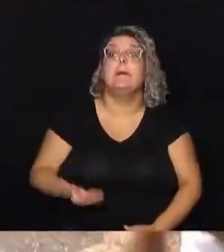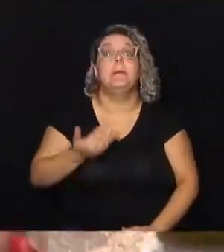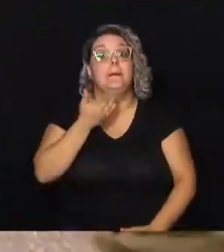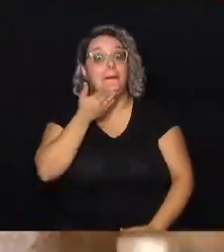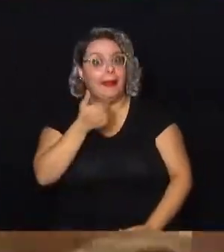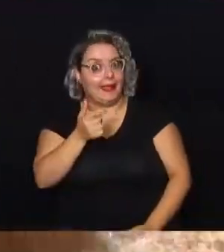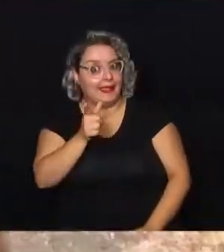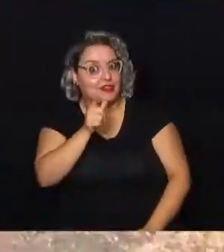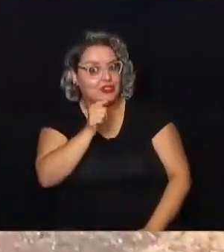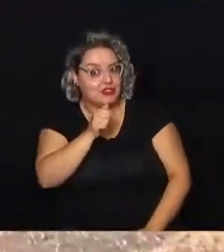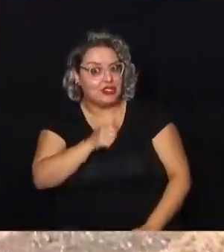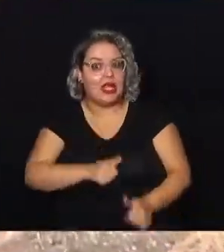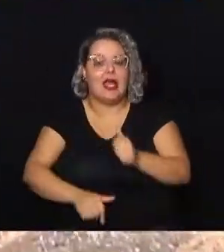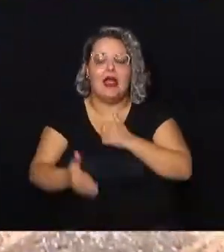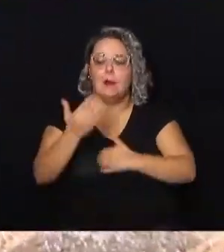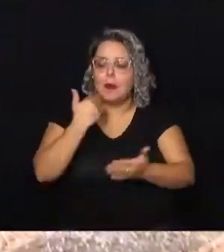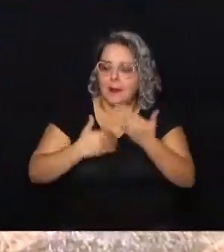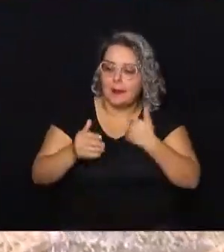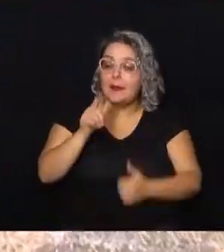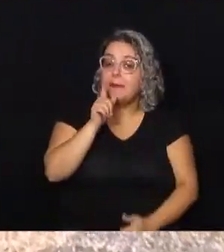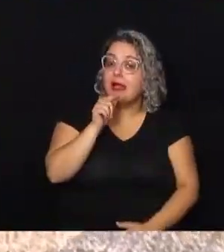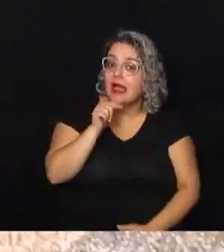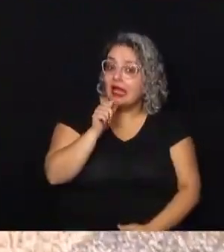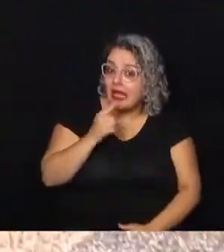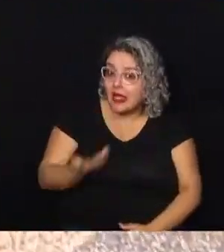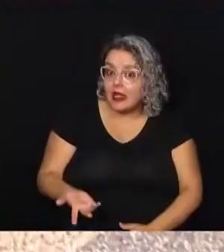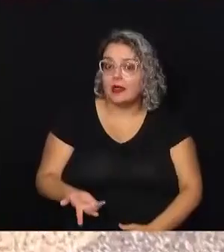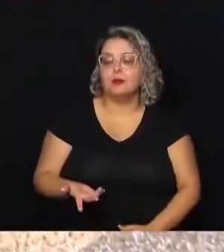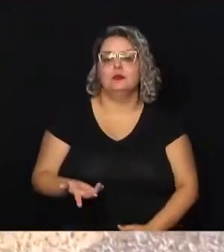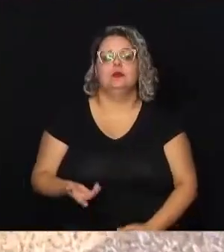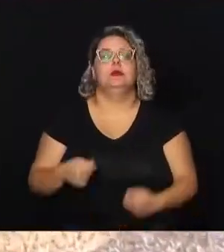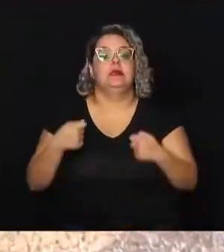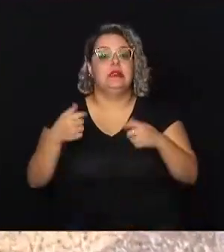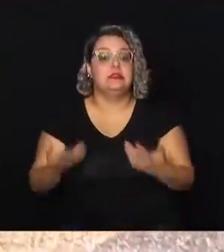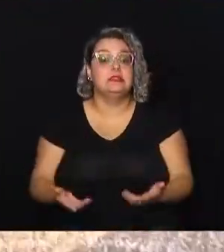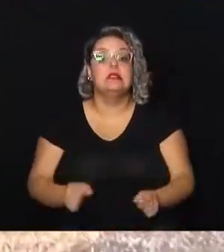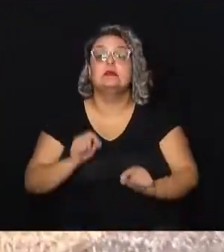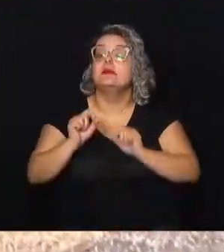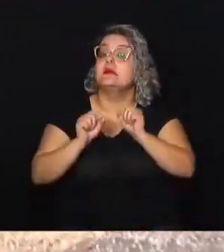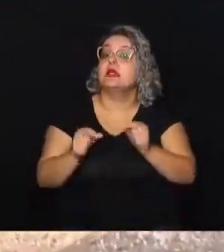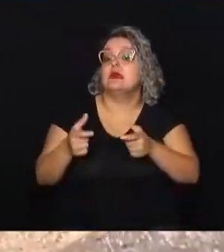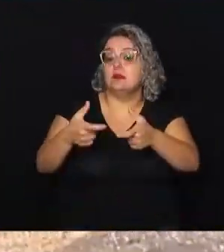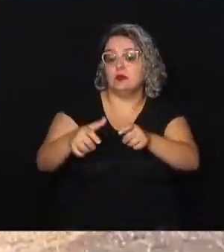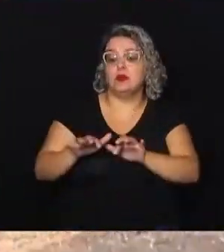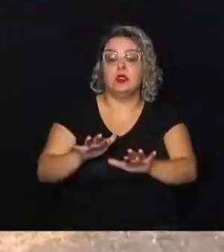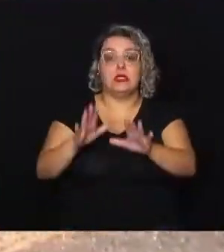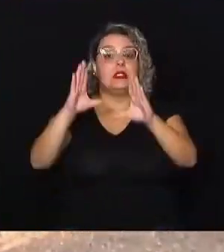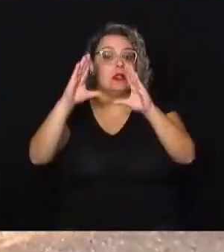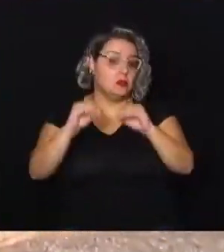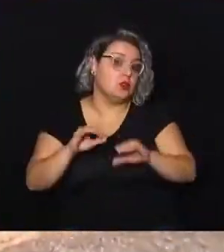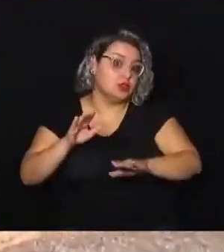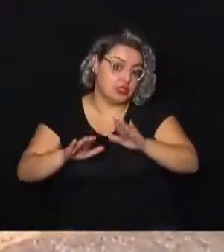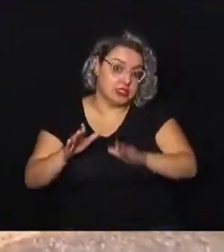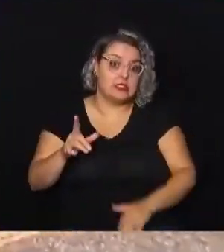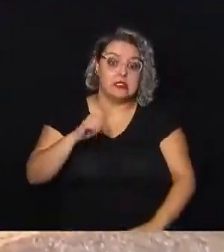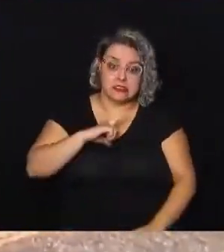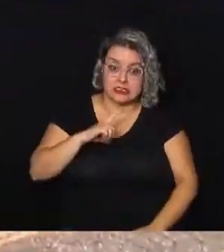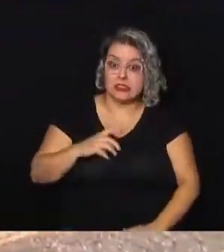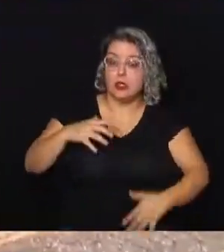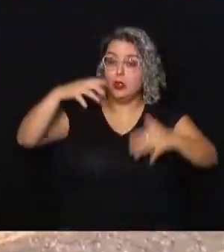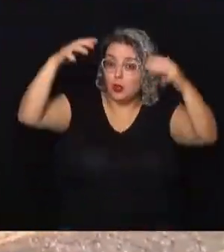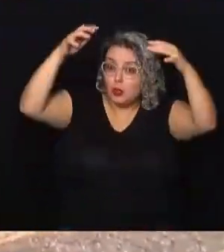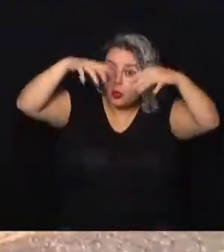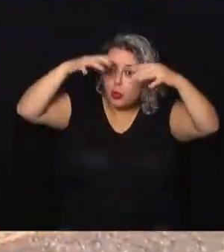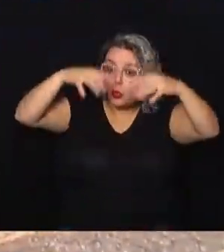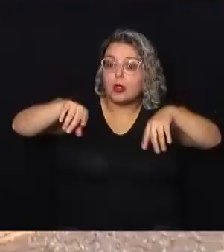gente acaba tendo essa necessidade. E para quem for nos blocos da noite, que às vezes a gente tem situações de chuva, a gente